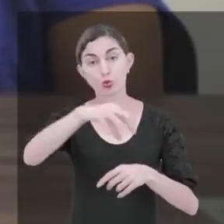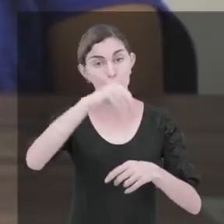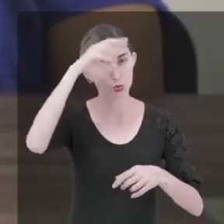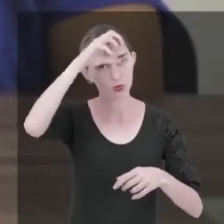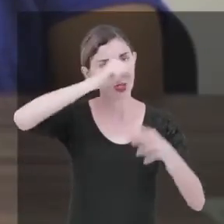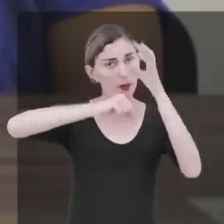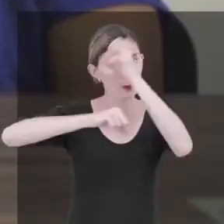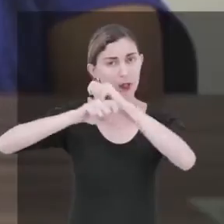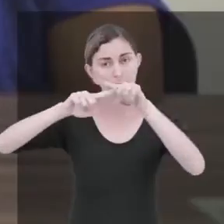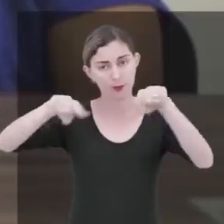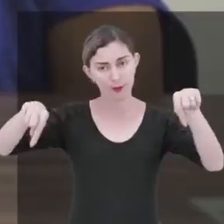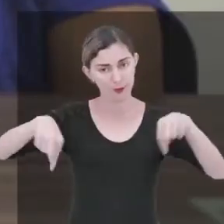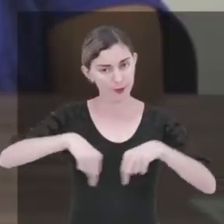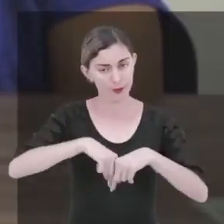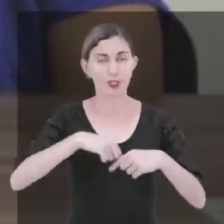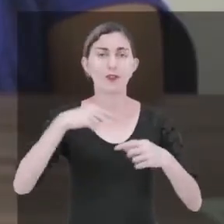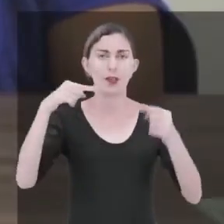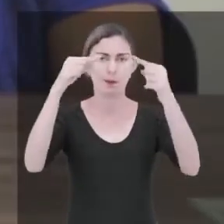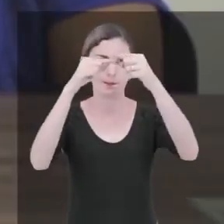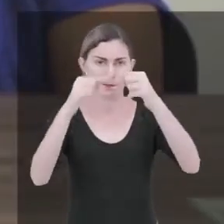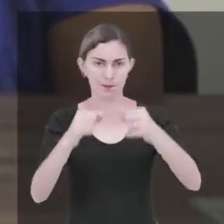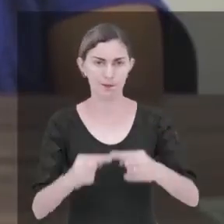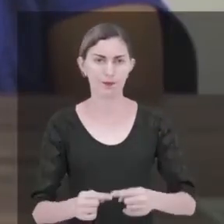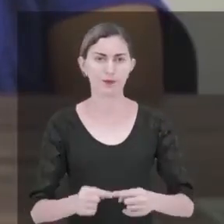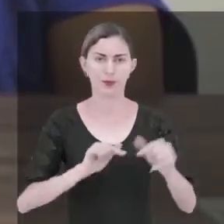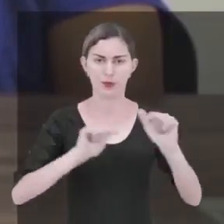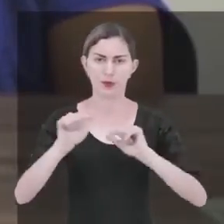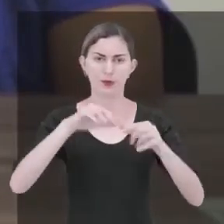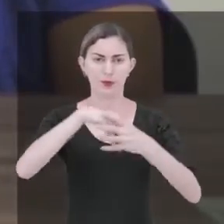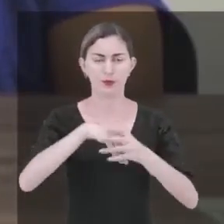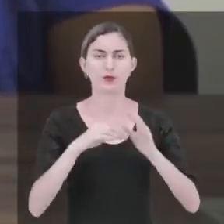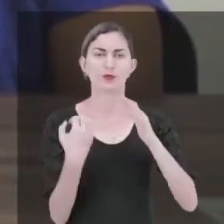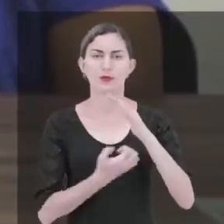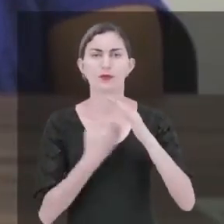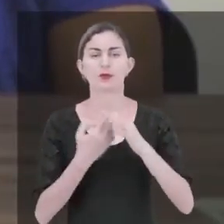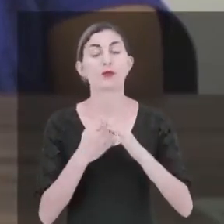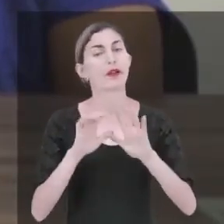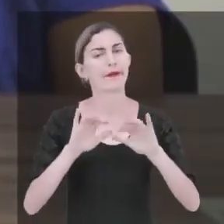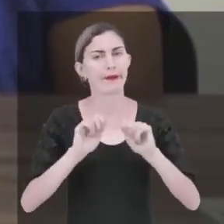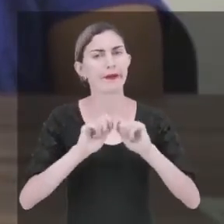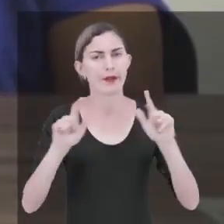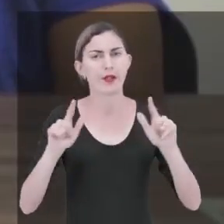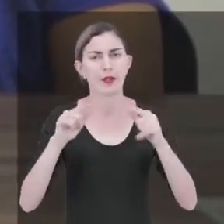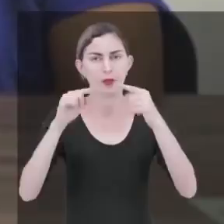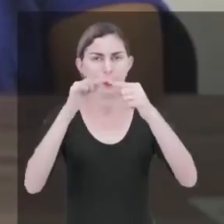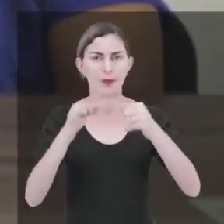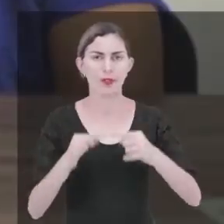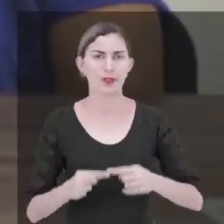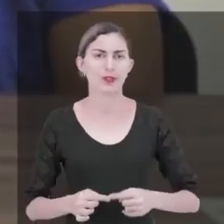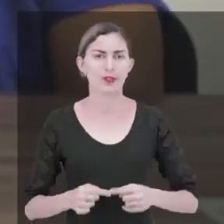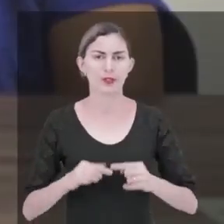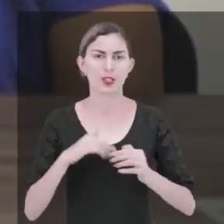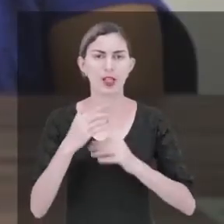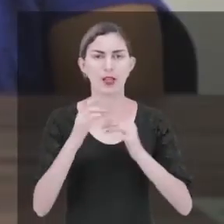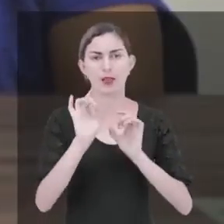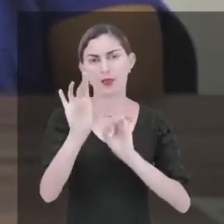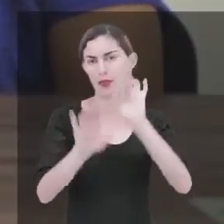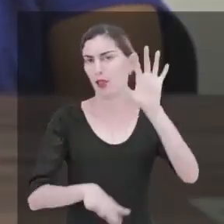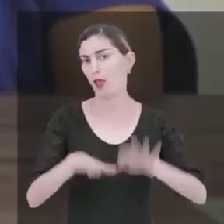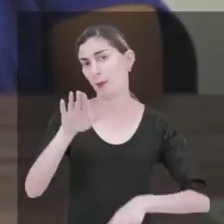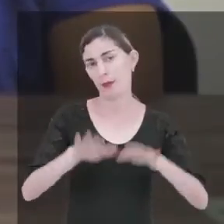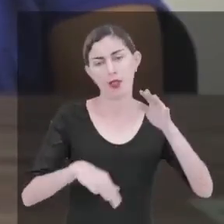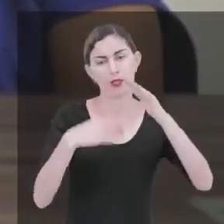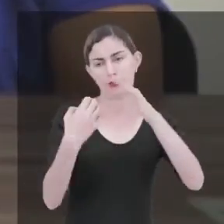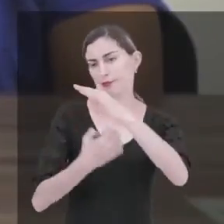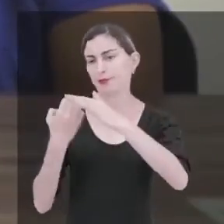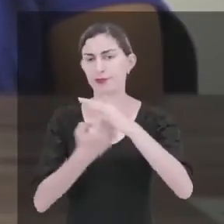vocês aprenderem na sala de aula, vocês irão aplicar. É claro que essa aplicação vai ser moldada a cada